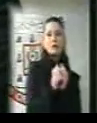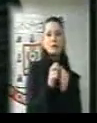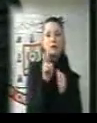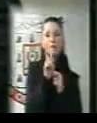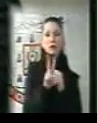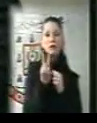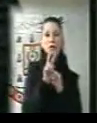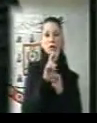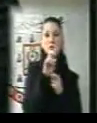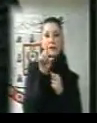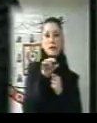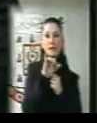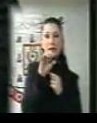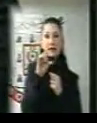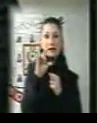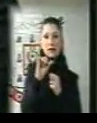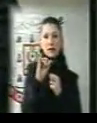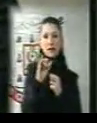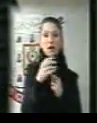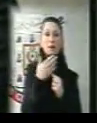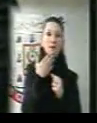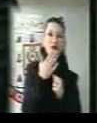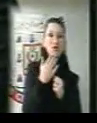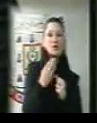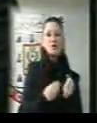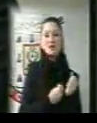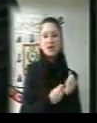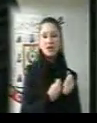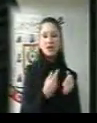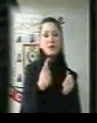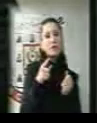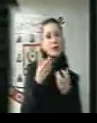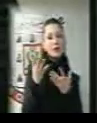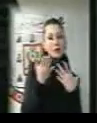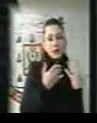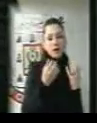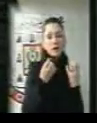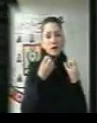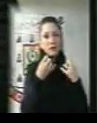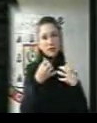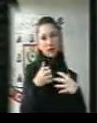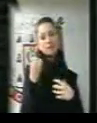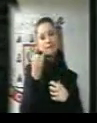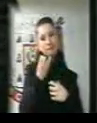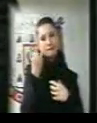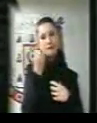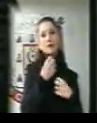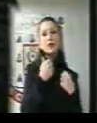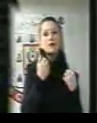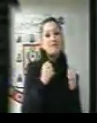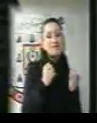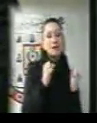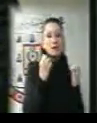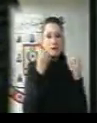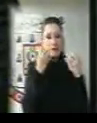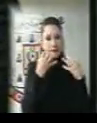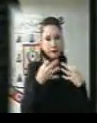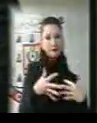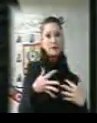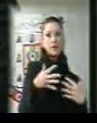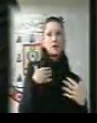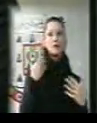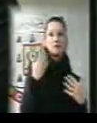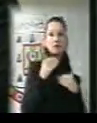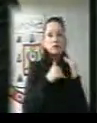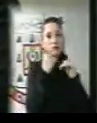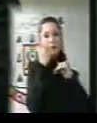Obras, solicita a sua presença aqui, é porque ela é muito importante para a nossa cidade. São obras impactantes,